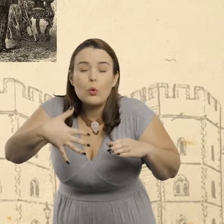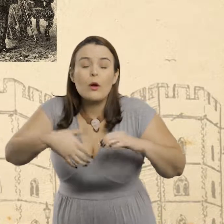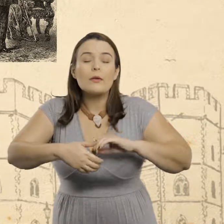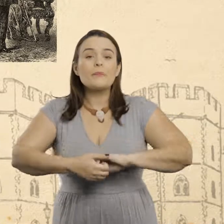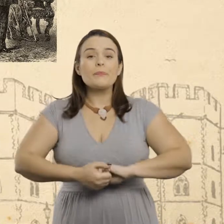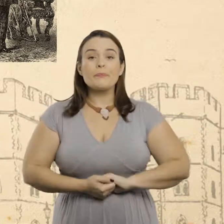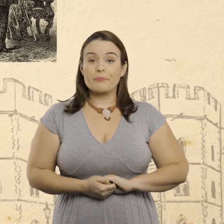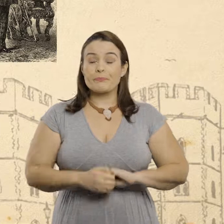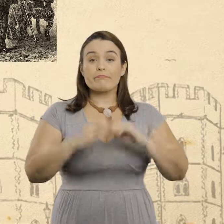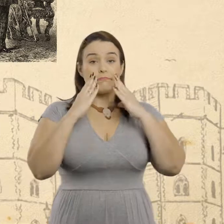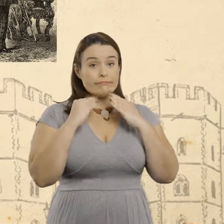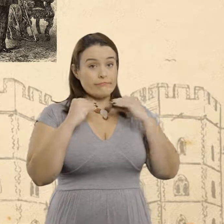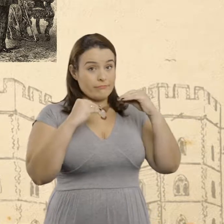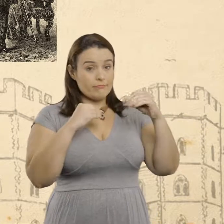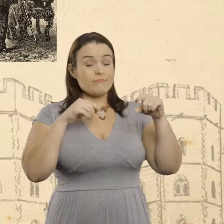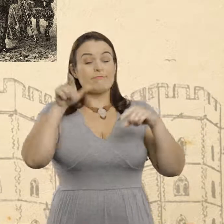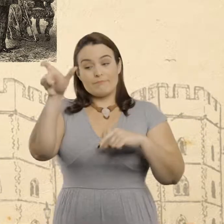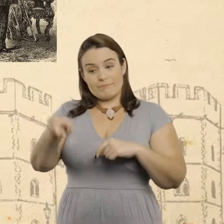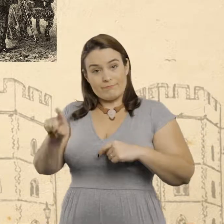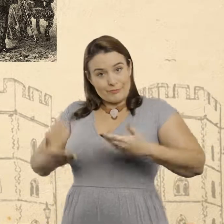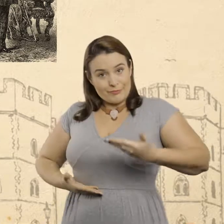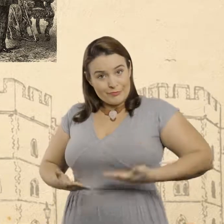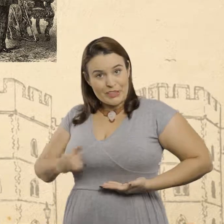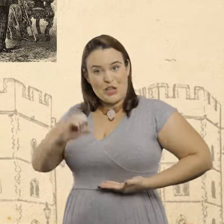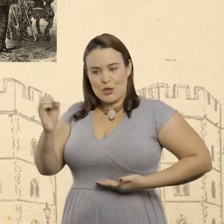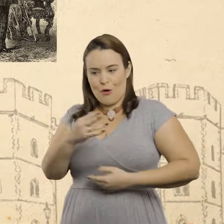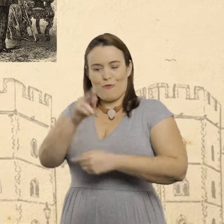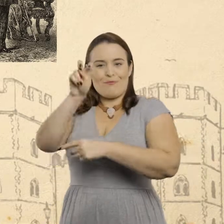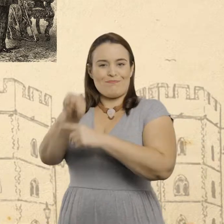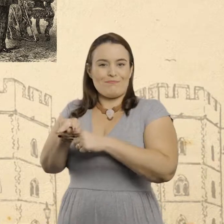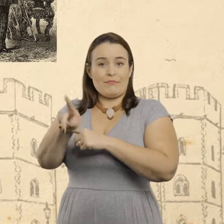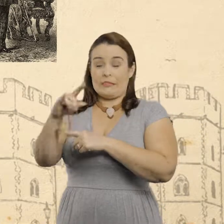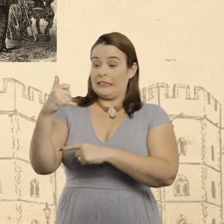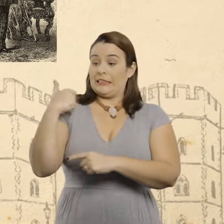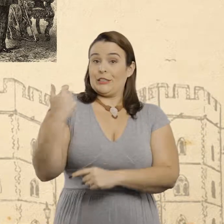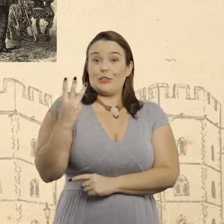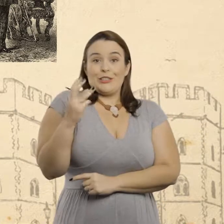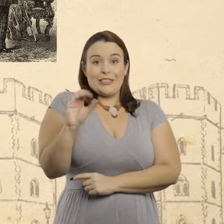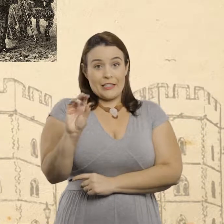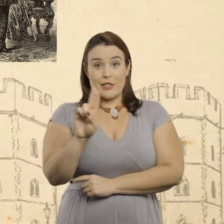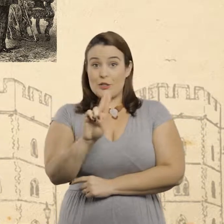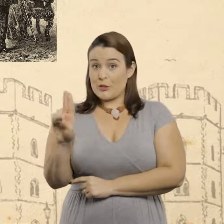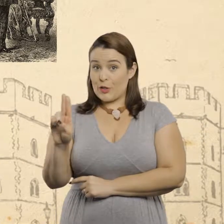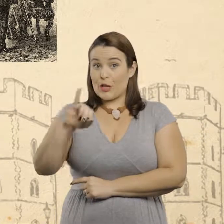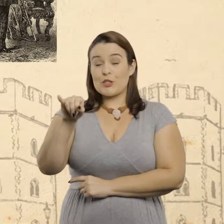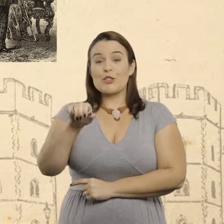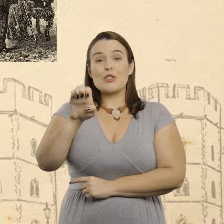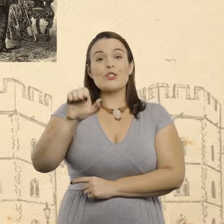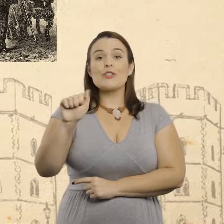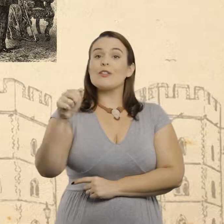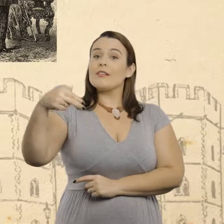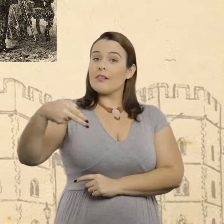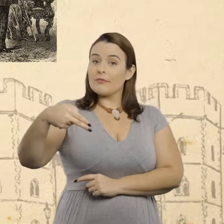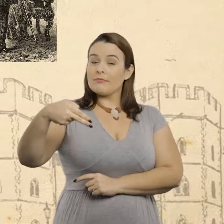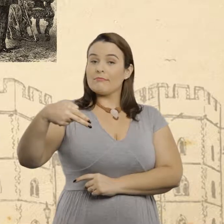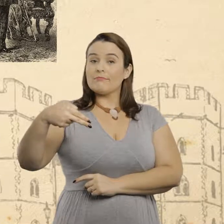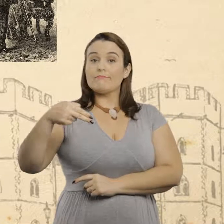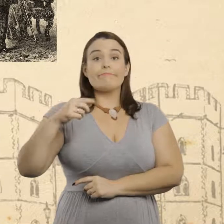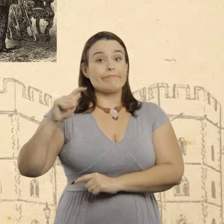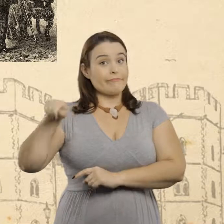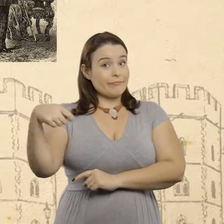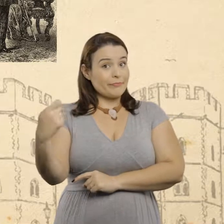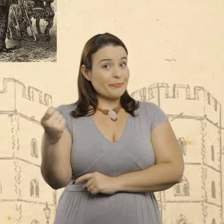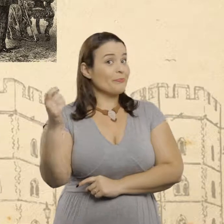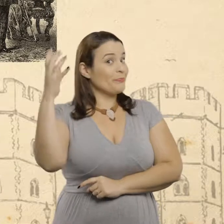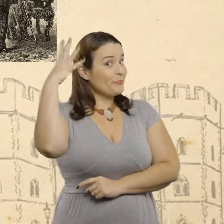fazer a barba. Phileas Fogg contratou um novo criado. O novo criado tinha 30 anos. O nome dele